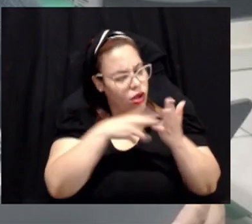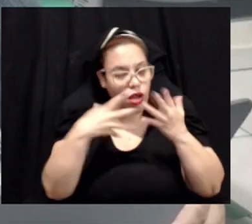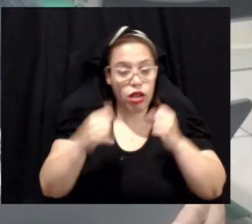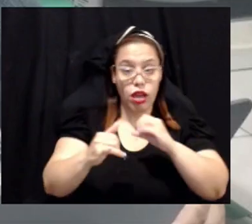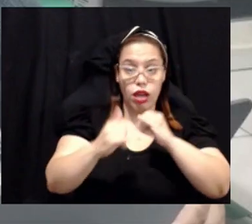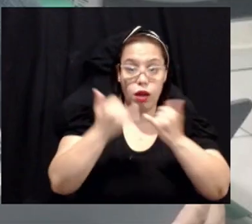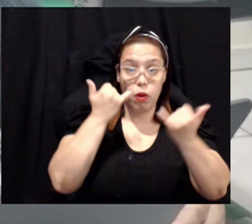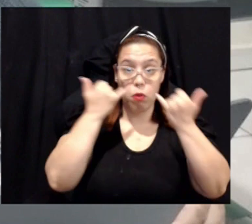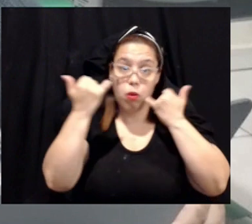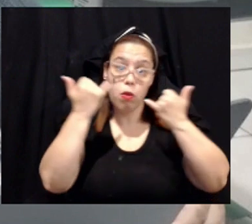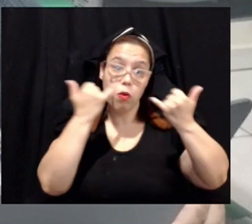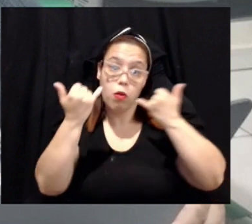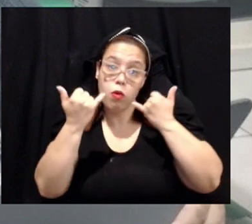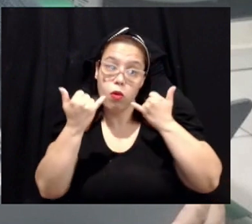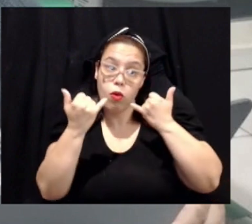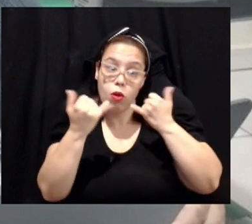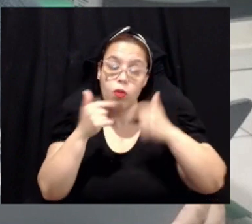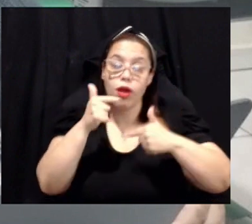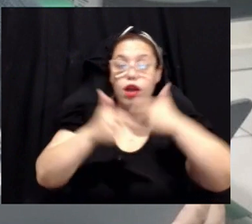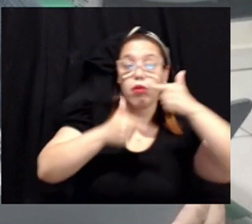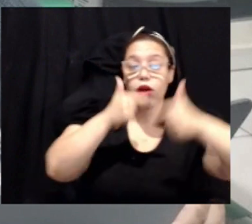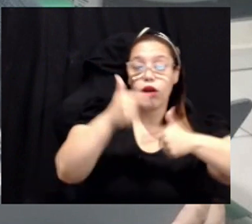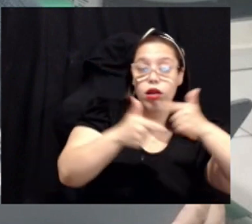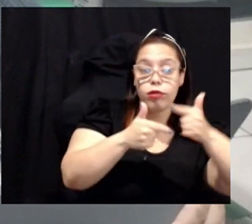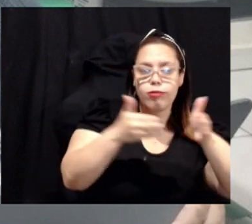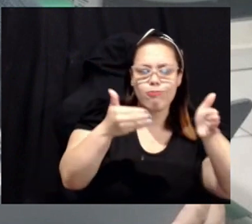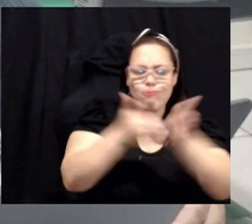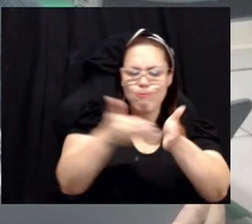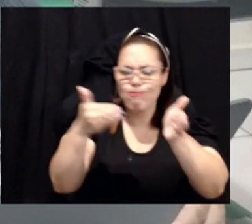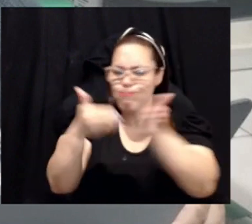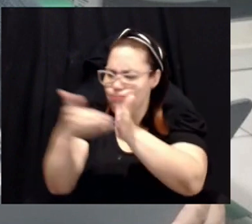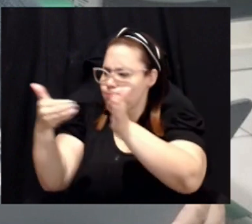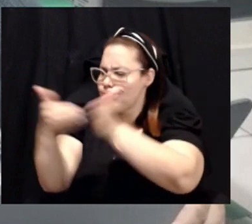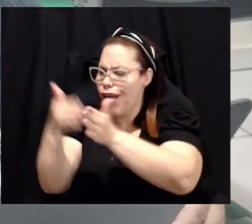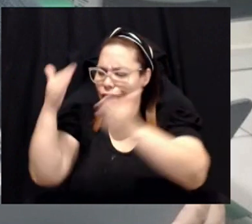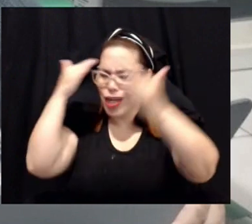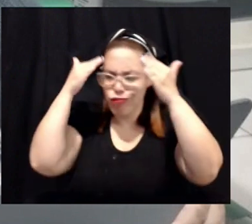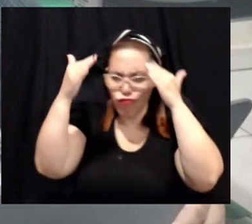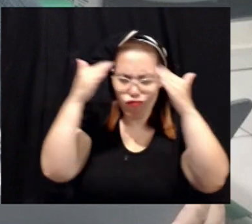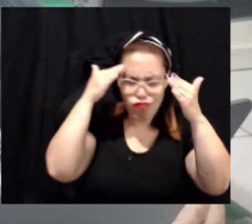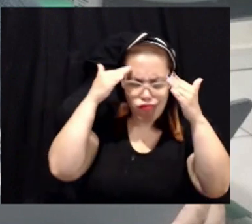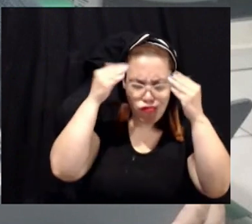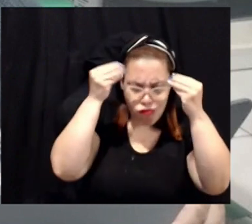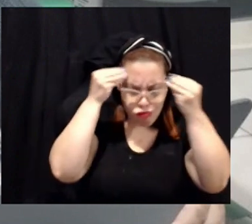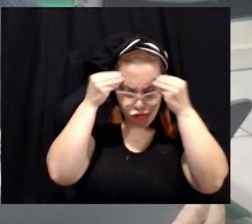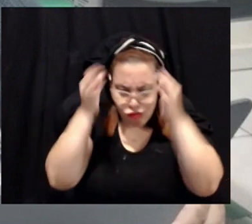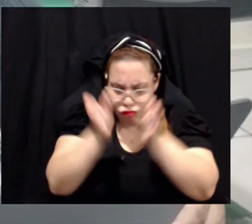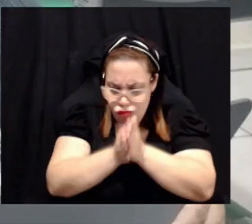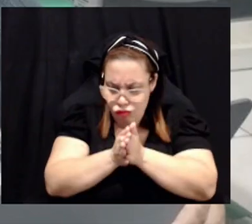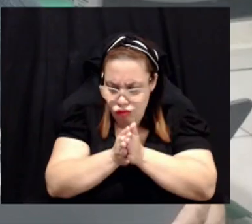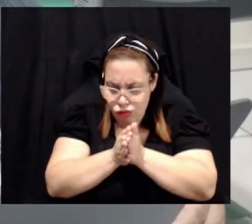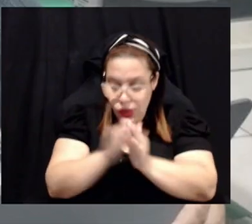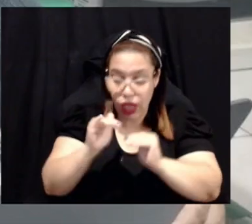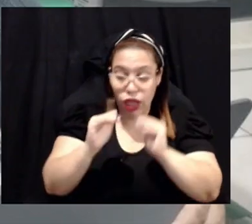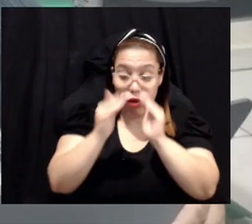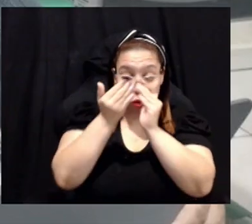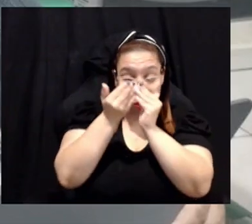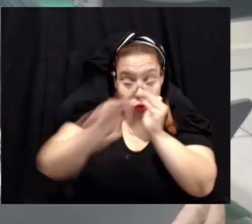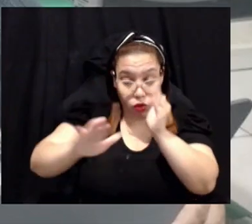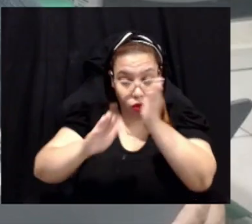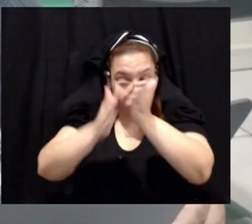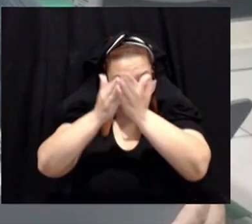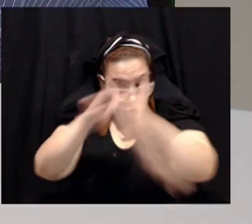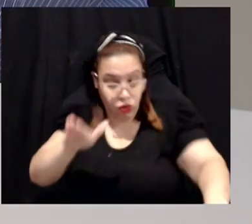para trabalhar com essas limitações psicológicas, emocionais e desbloquear esse processo